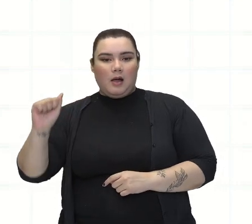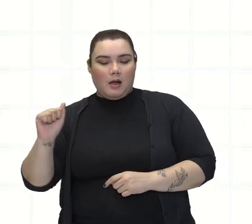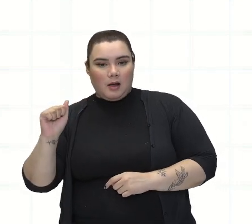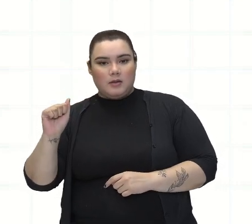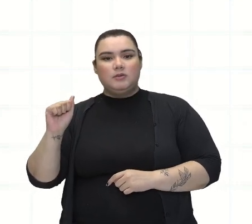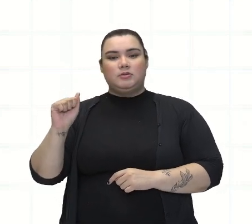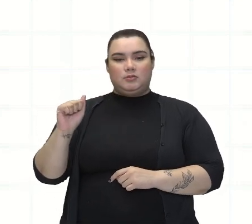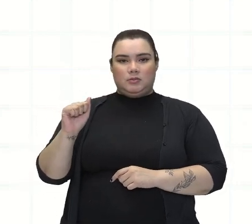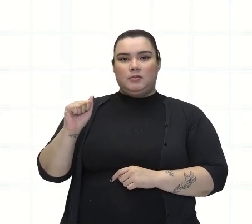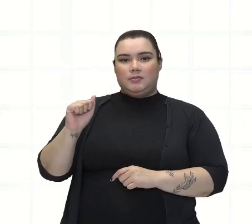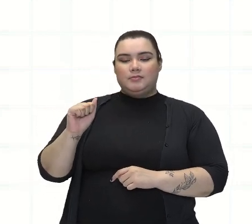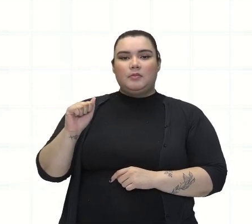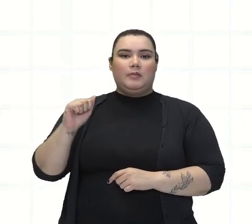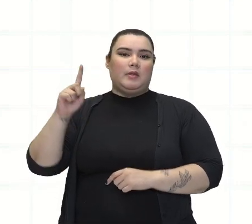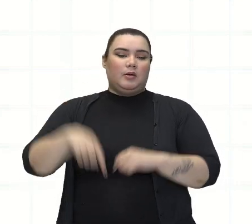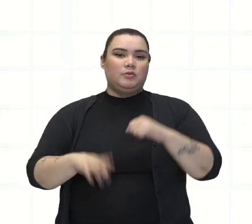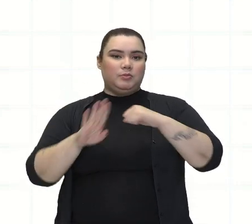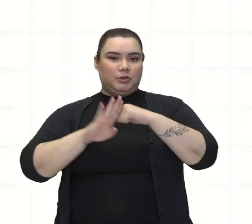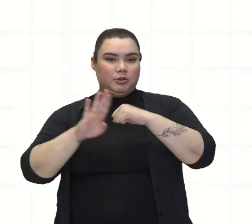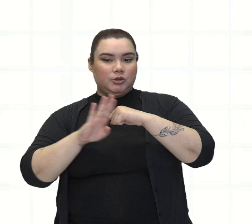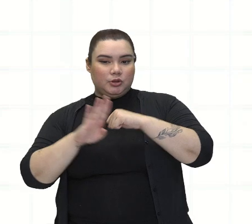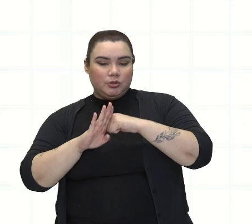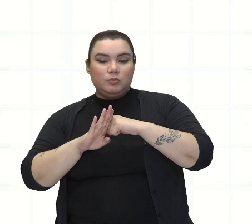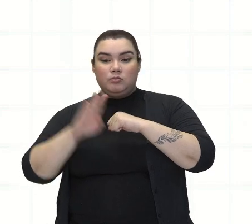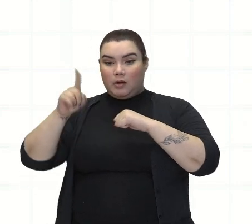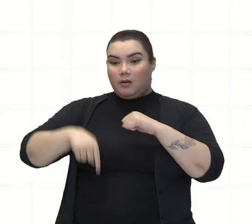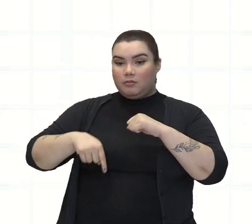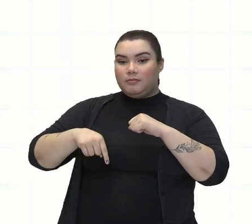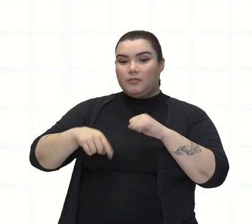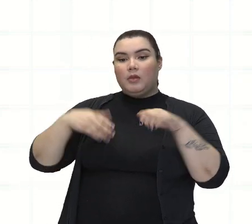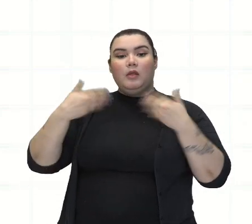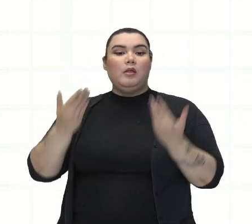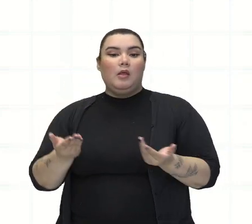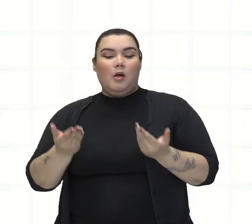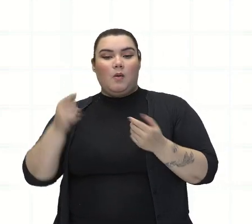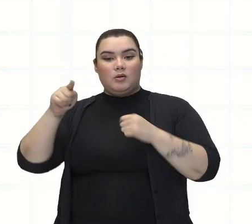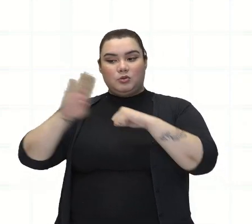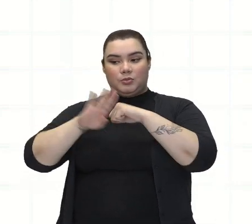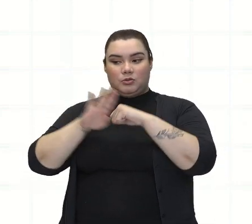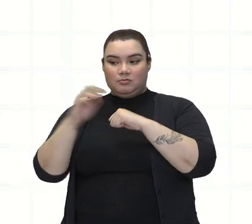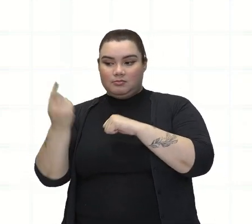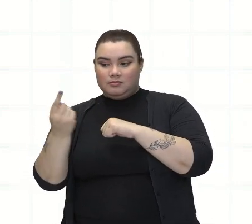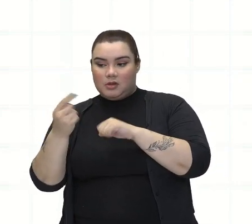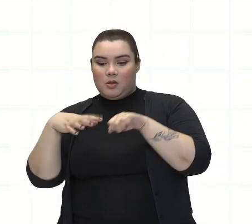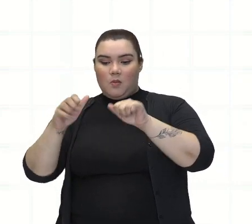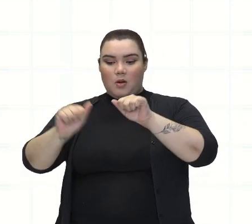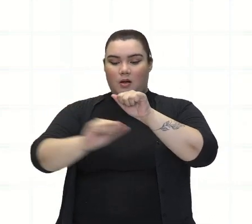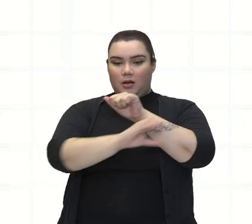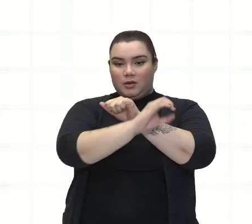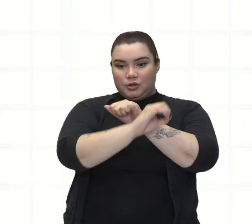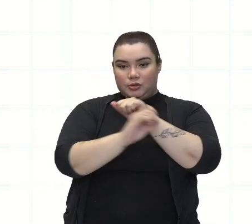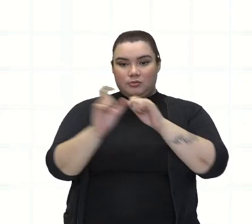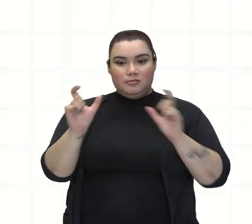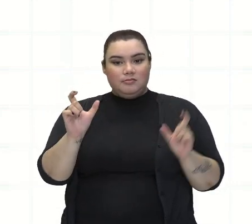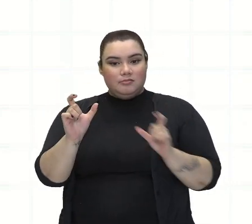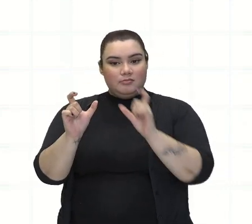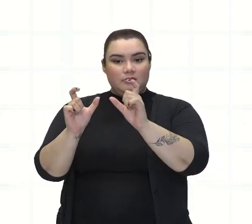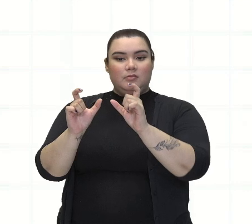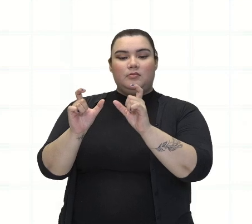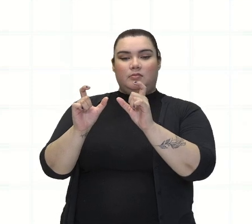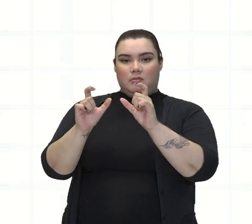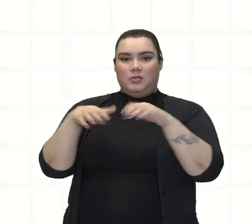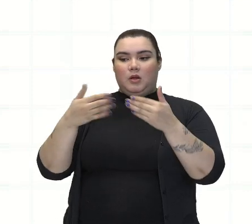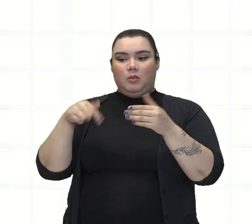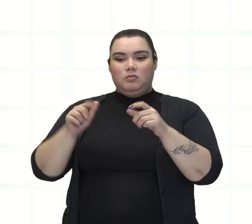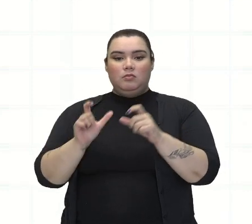substantivo. E já que é um substantivo no singular, o artigo está